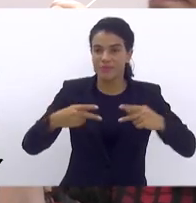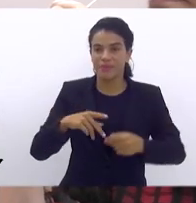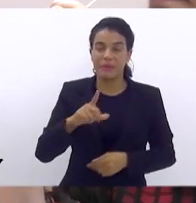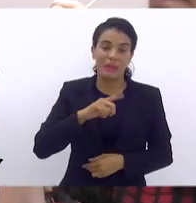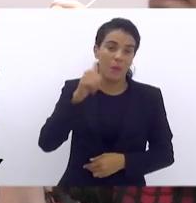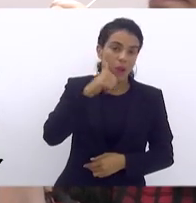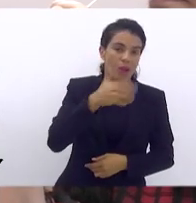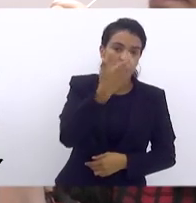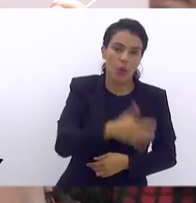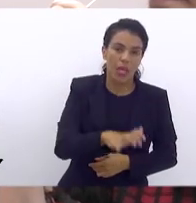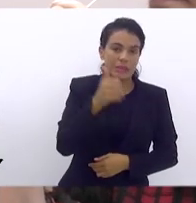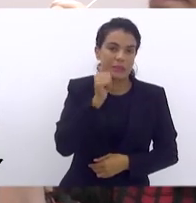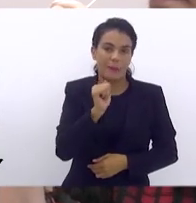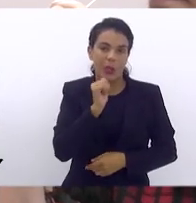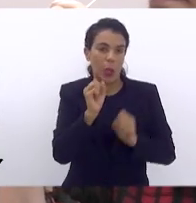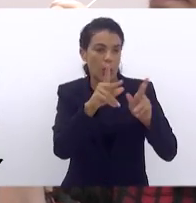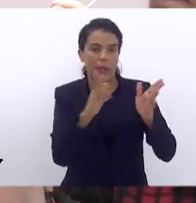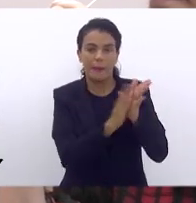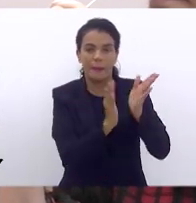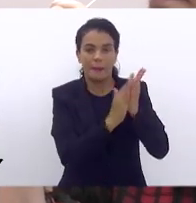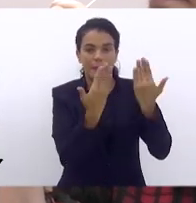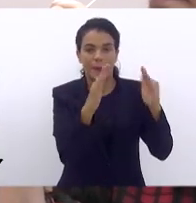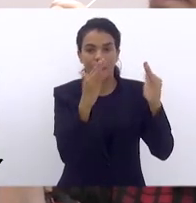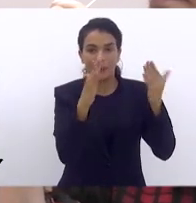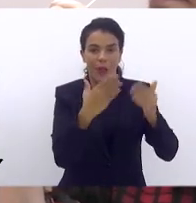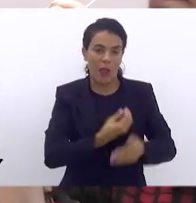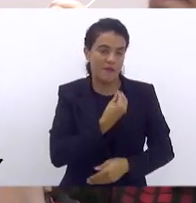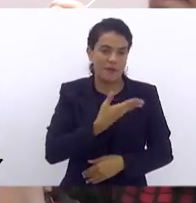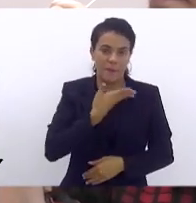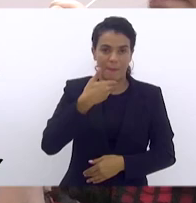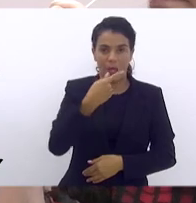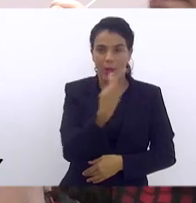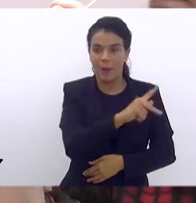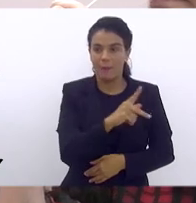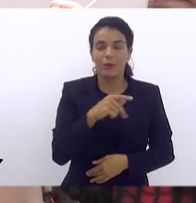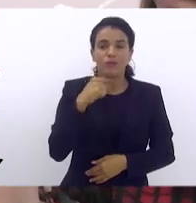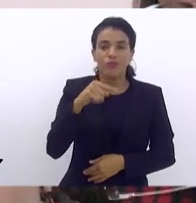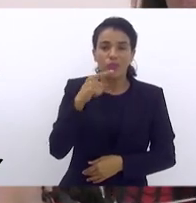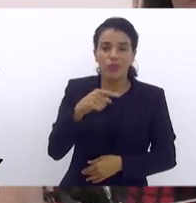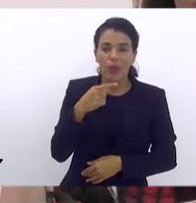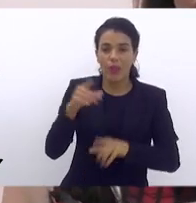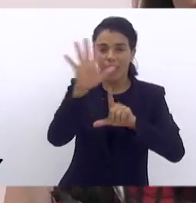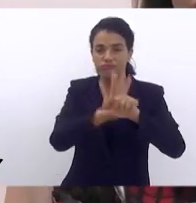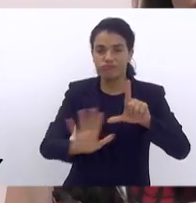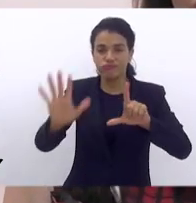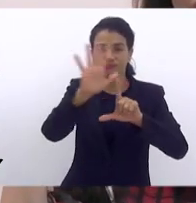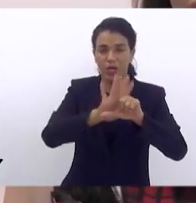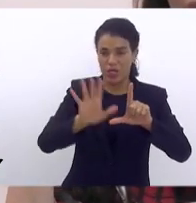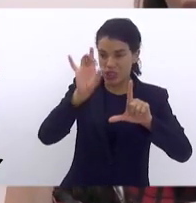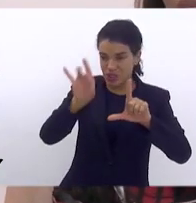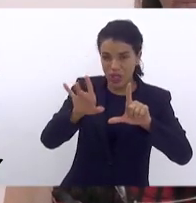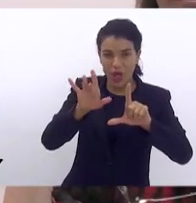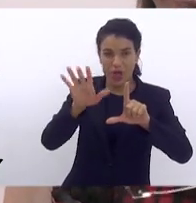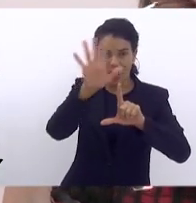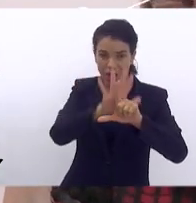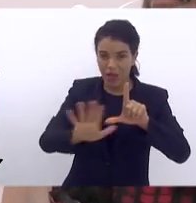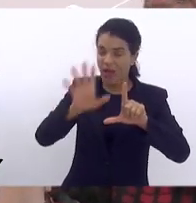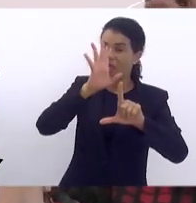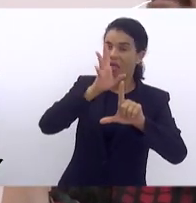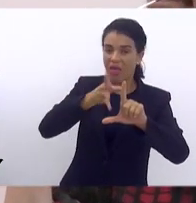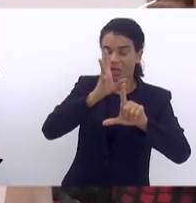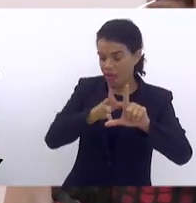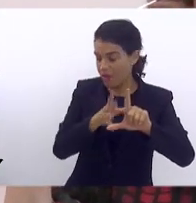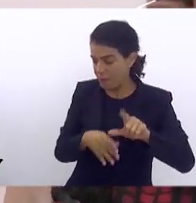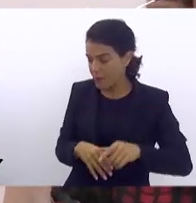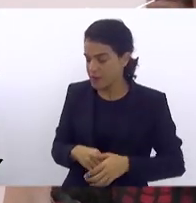tenho gente no meu gabinete que não quer ser mãe legal parabéns ela vai ter uma vida melhor mas não adianta bater uma plataforma só na plataforma se a gente